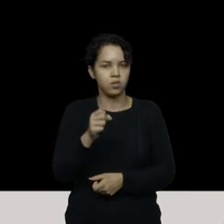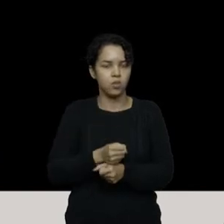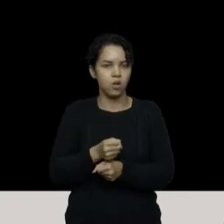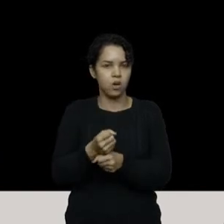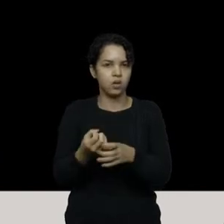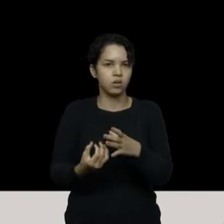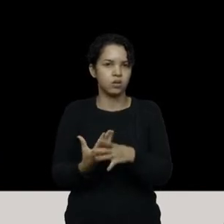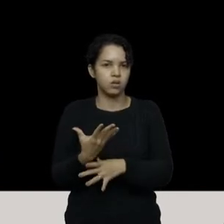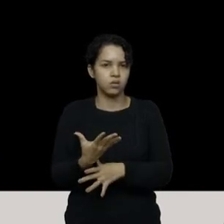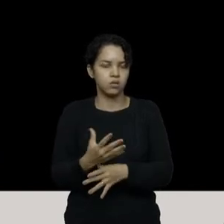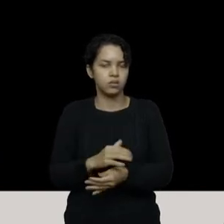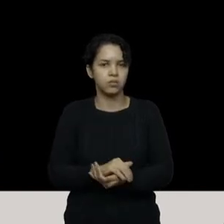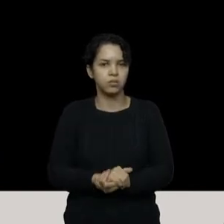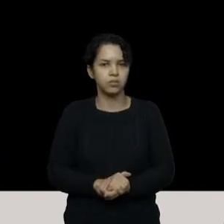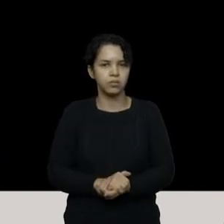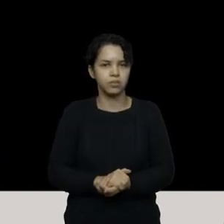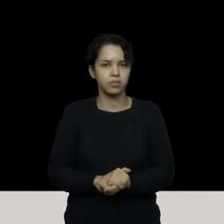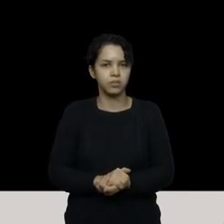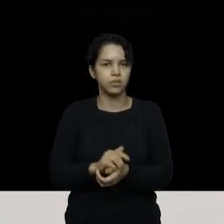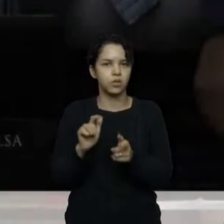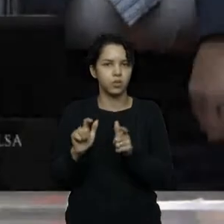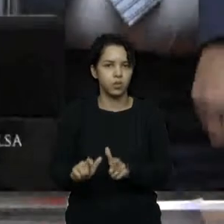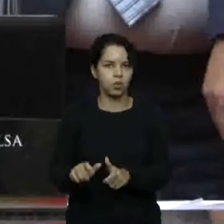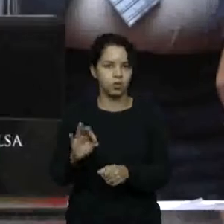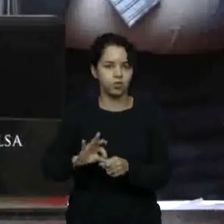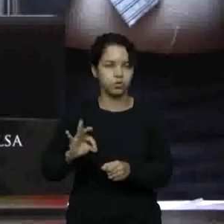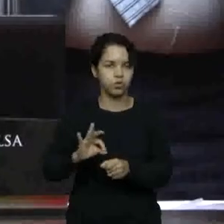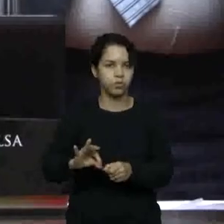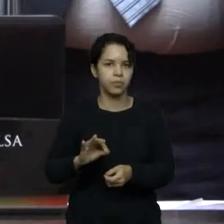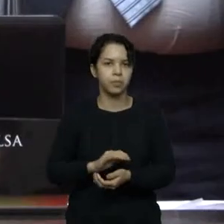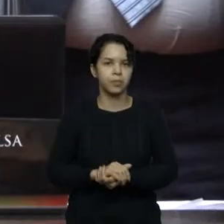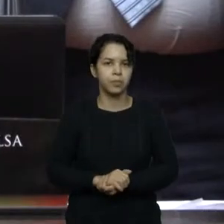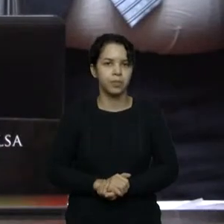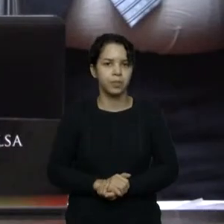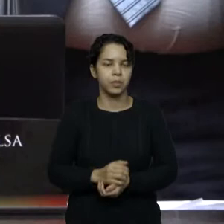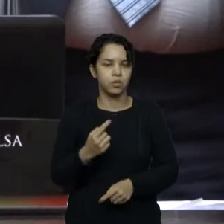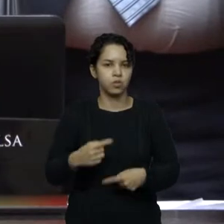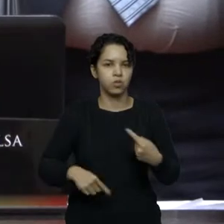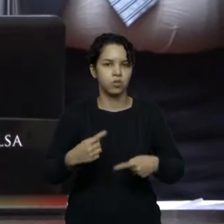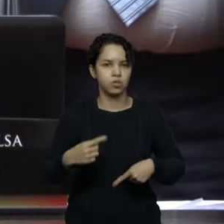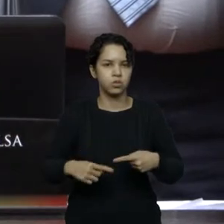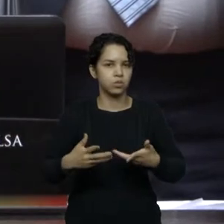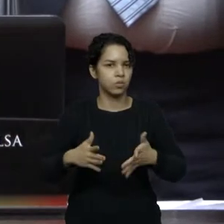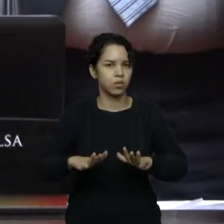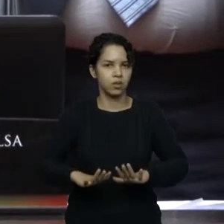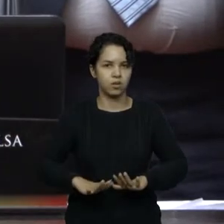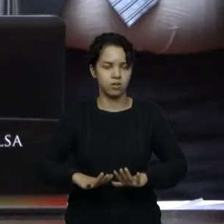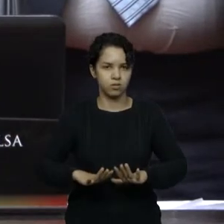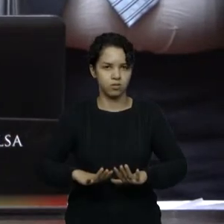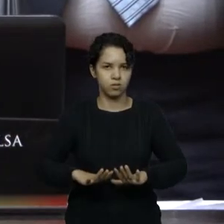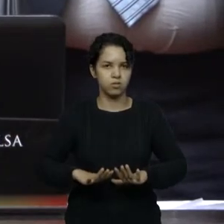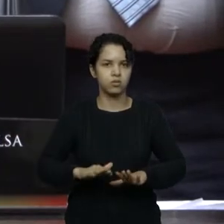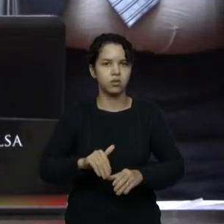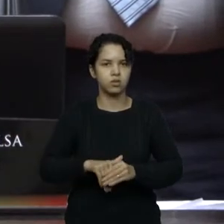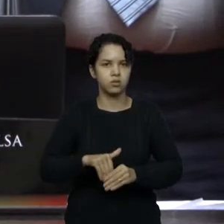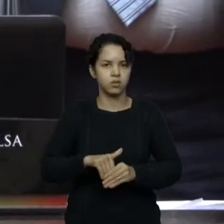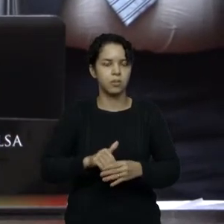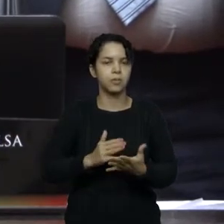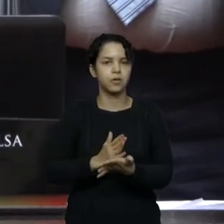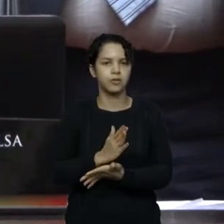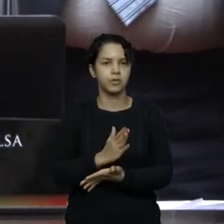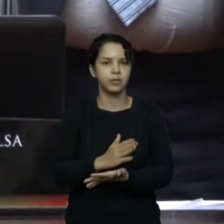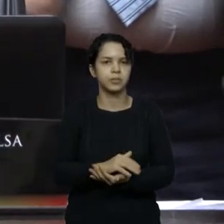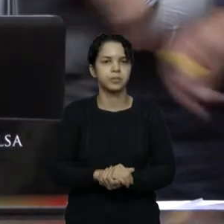de fundação na referida entidade e discussão não havendo Quem Queira discutir em votação Está